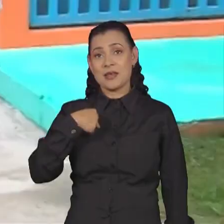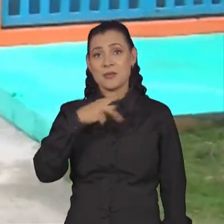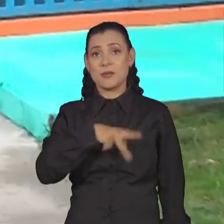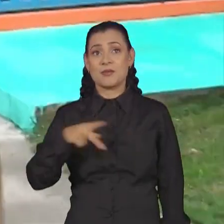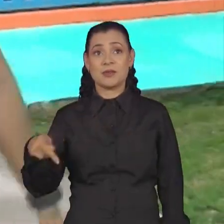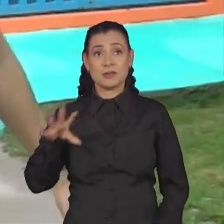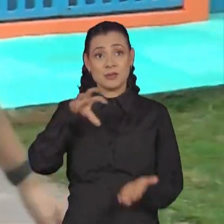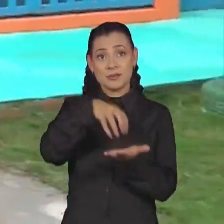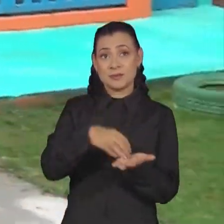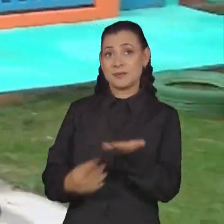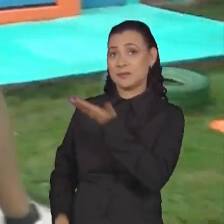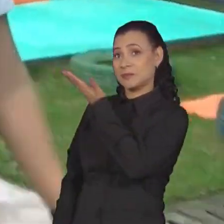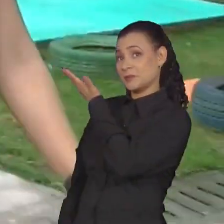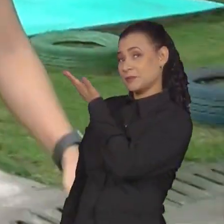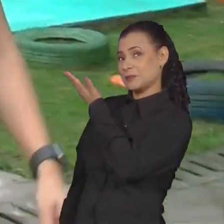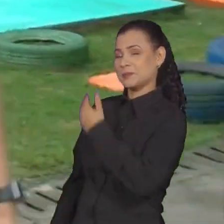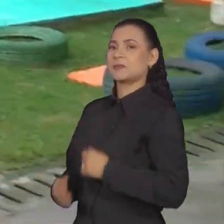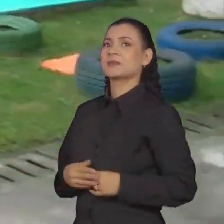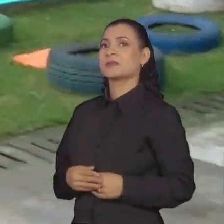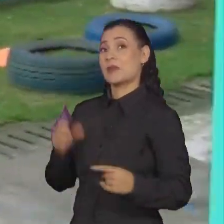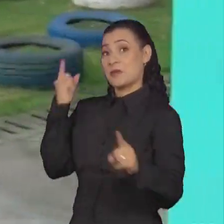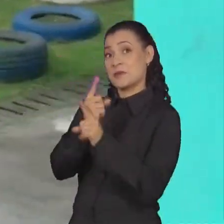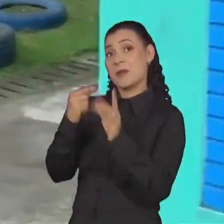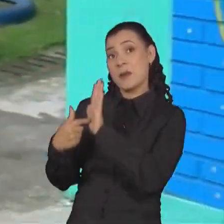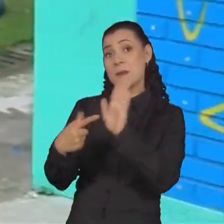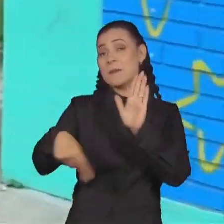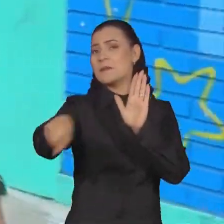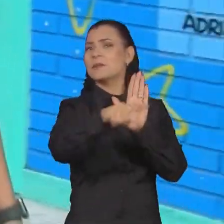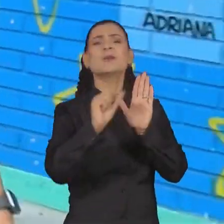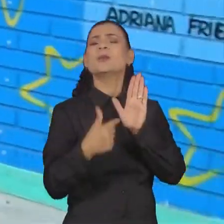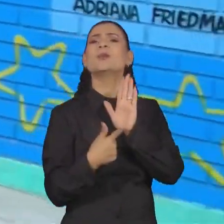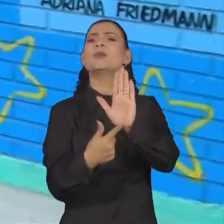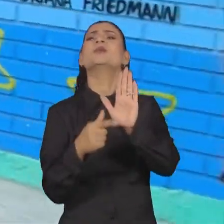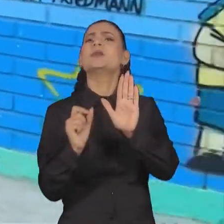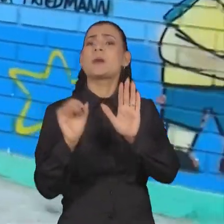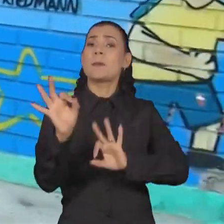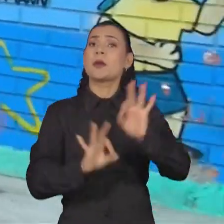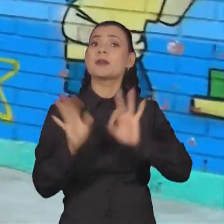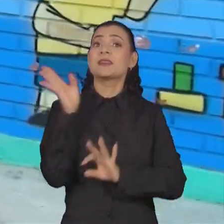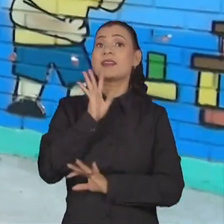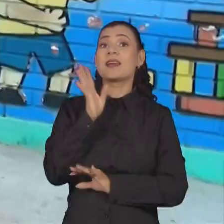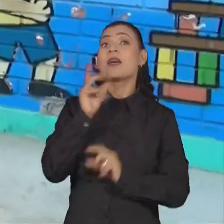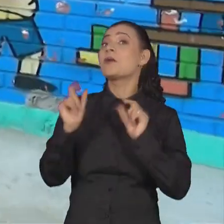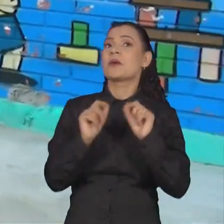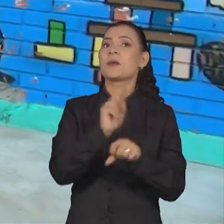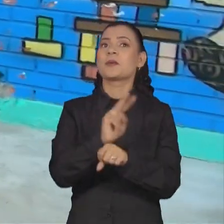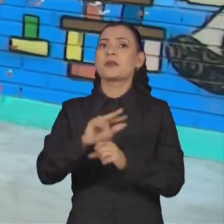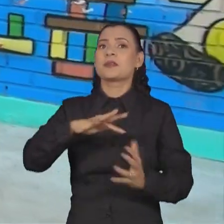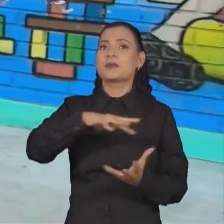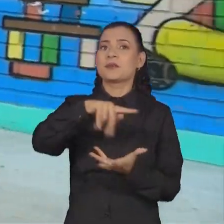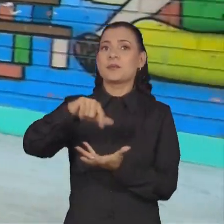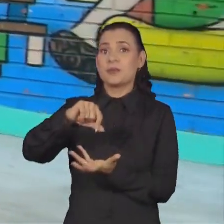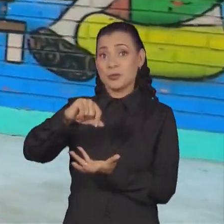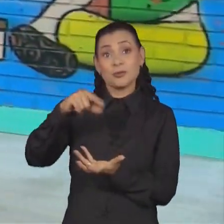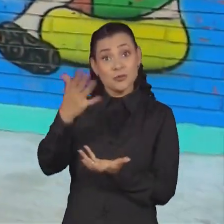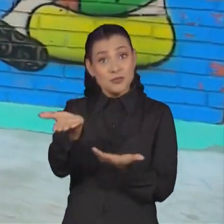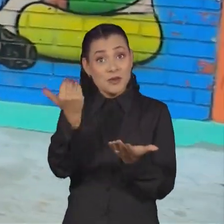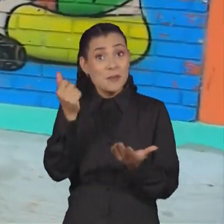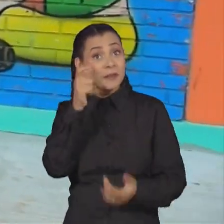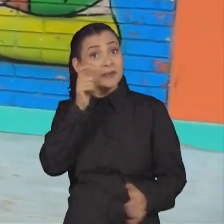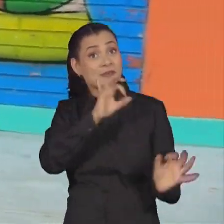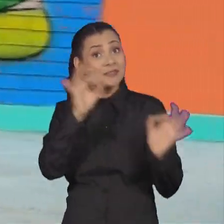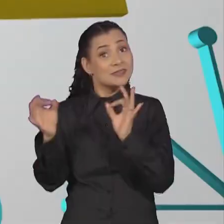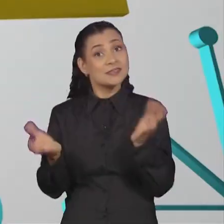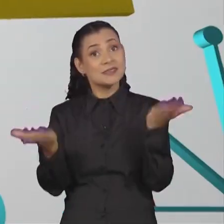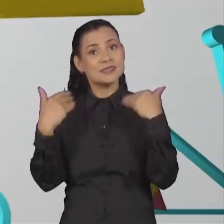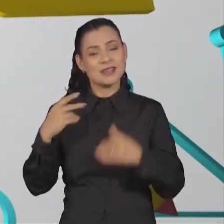SEI Cantinho da Tesauro, e hoje eu vou mostrar pra vocês um projeto muito legal que nós desenvolvemos, o Cuidando do Mundo da Gente. Vem comigo que a